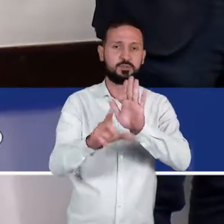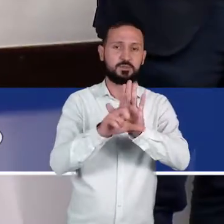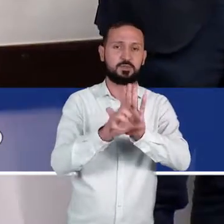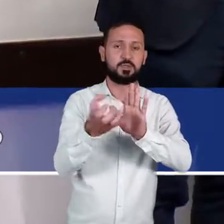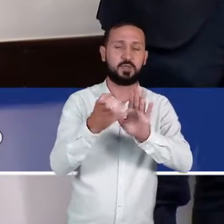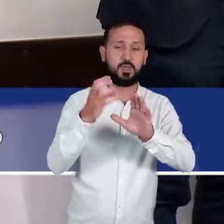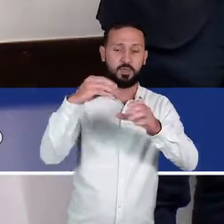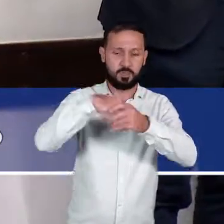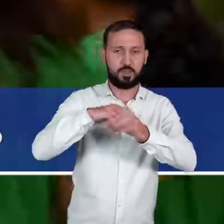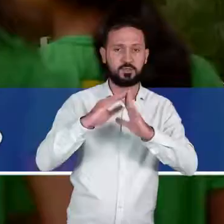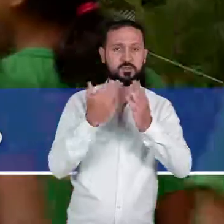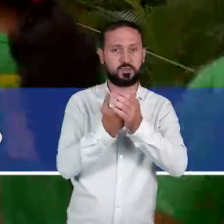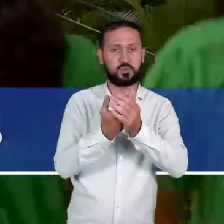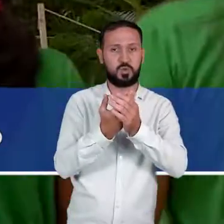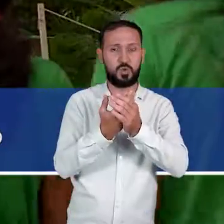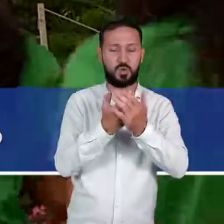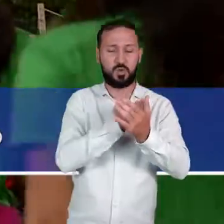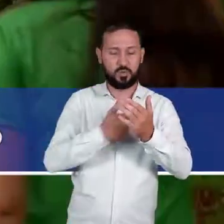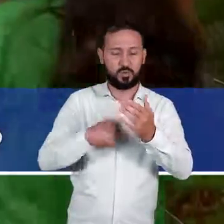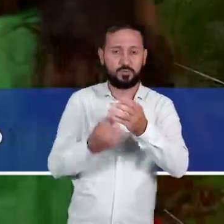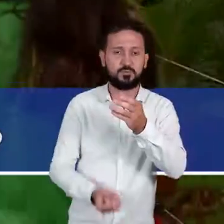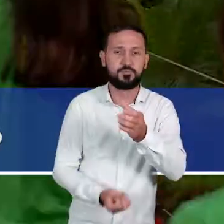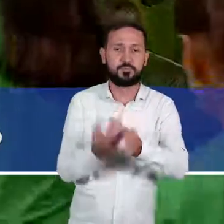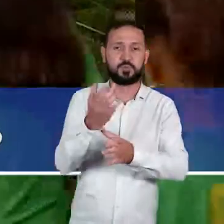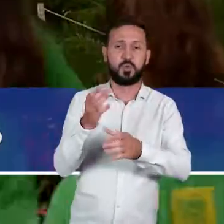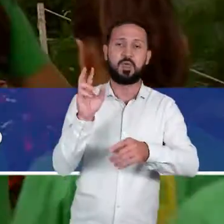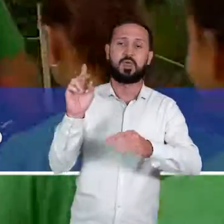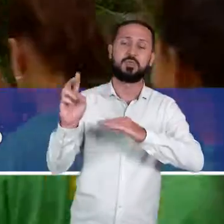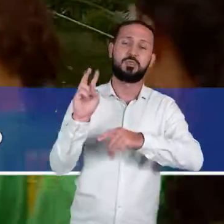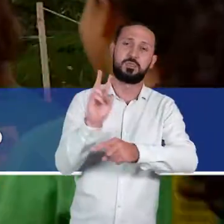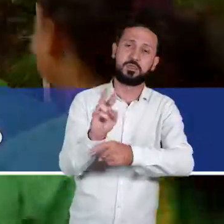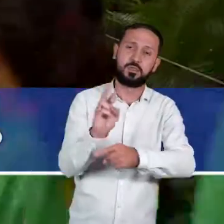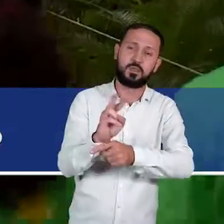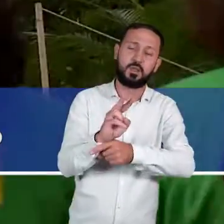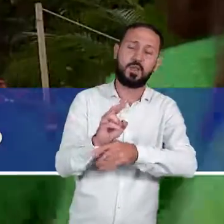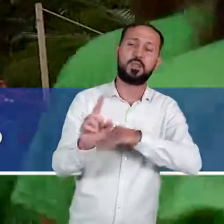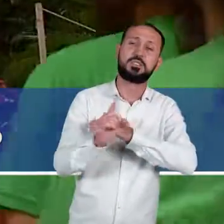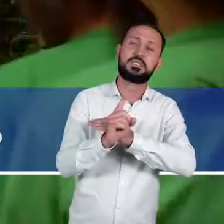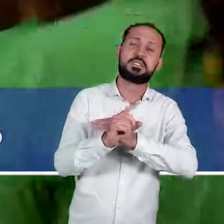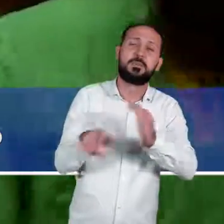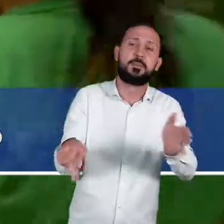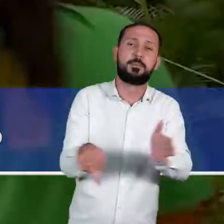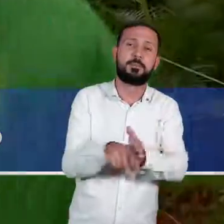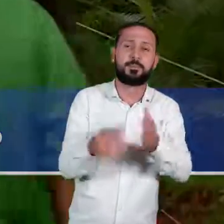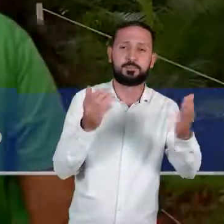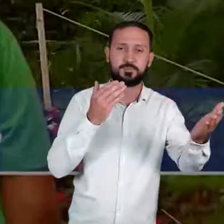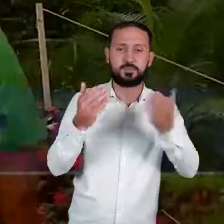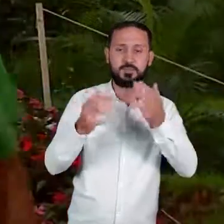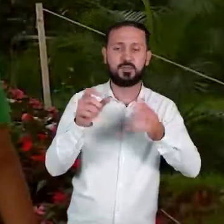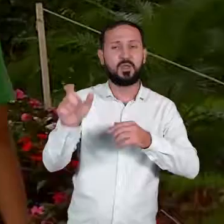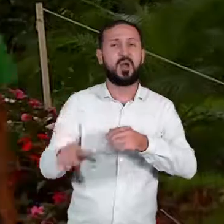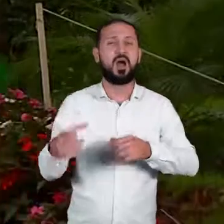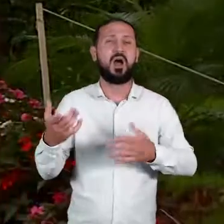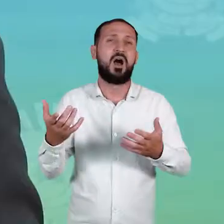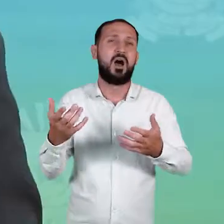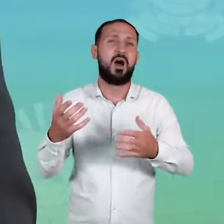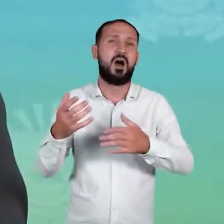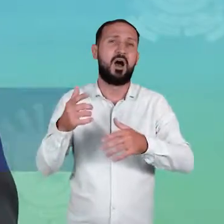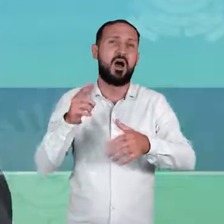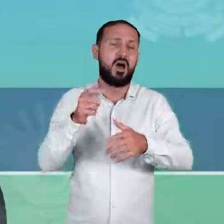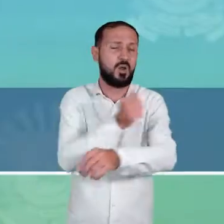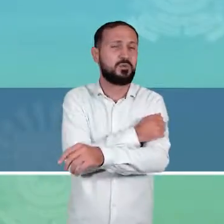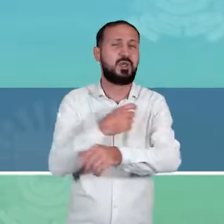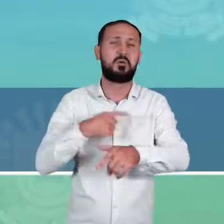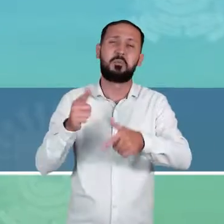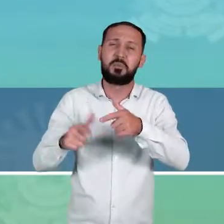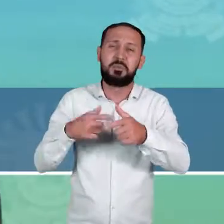nas escolas estaduais o serviço de apoio psicológico e social ao aluno em situação de vulnerabilidade. Esse projeto de